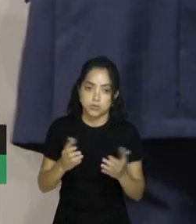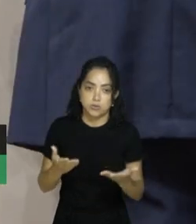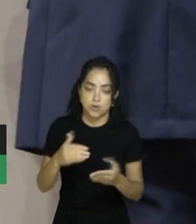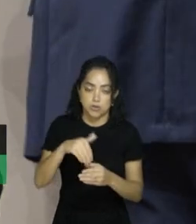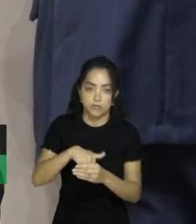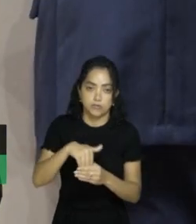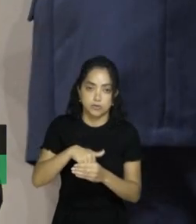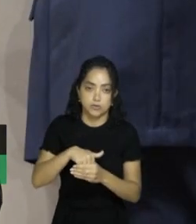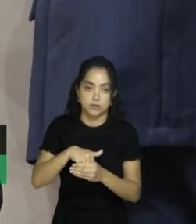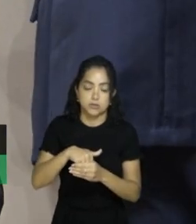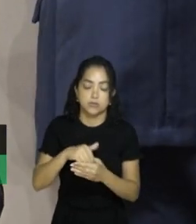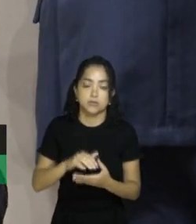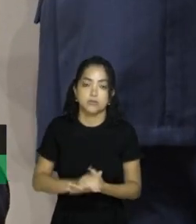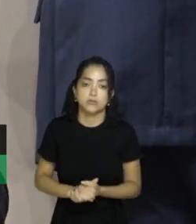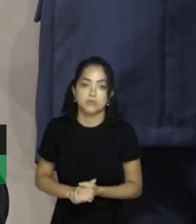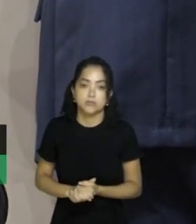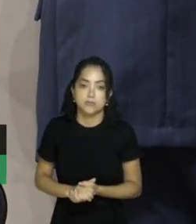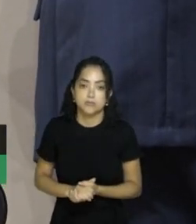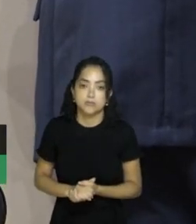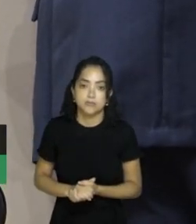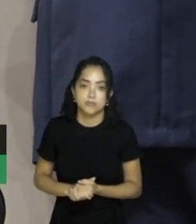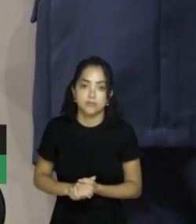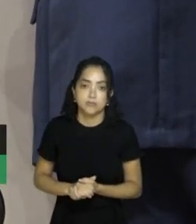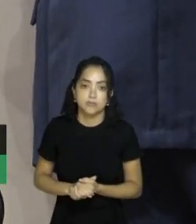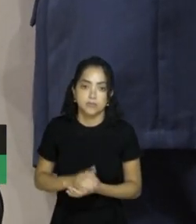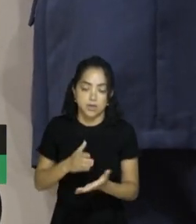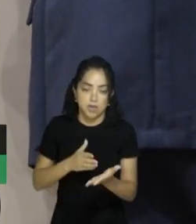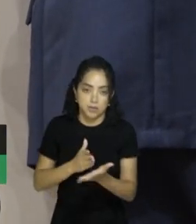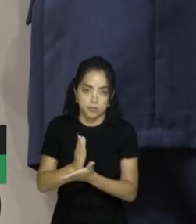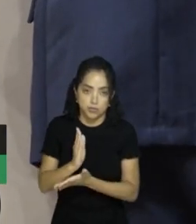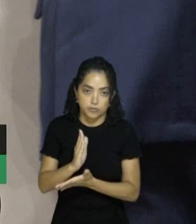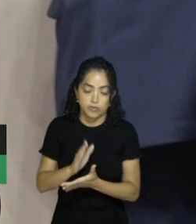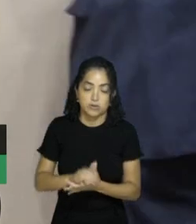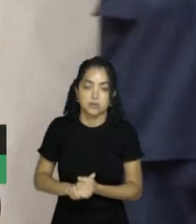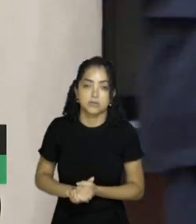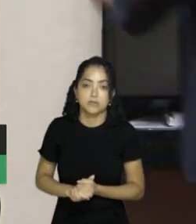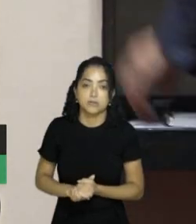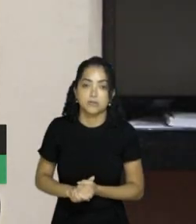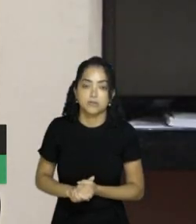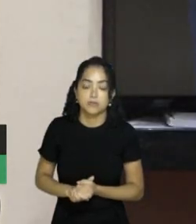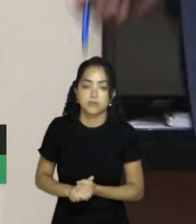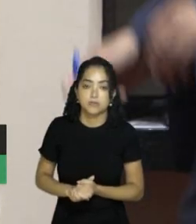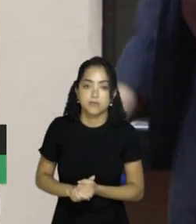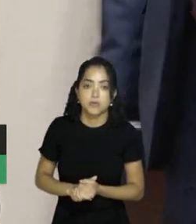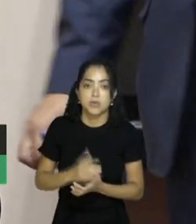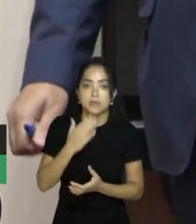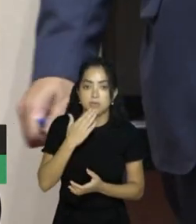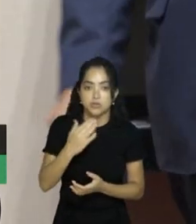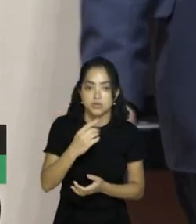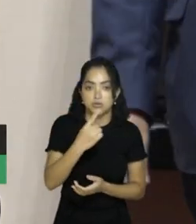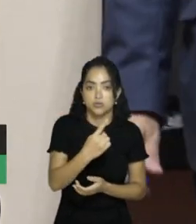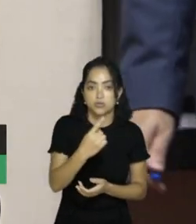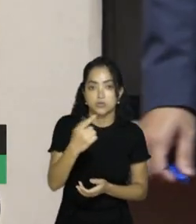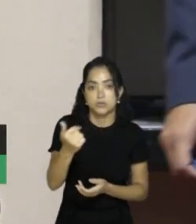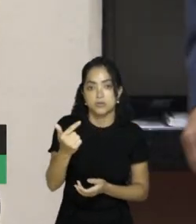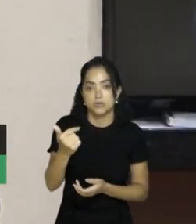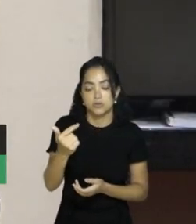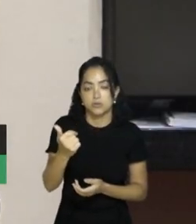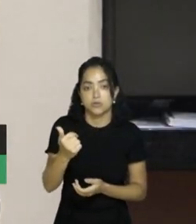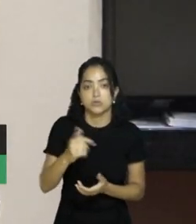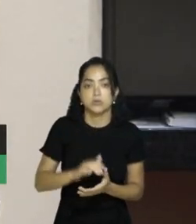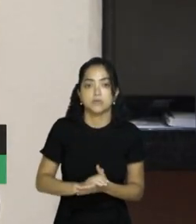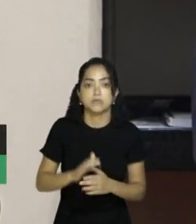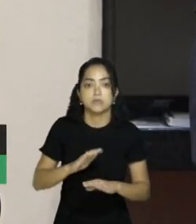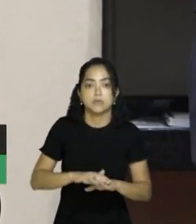votação deputados que aprovam permanece como se encontra aprovado por unanimidade pedir informação 112 2023 autoria